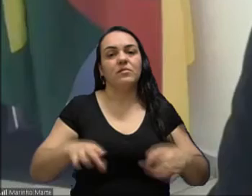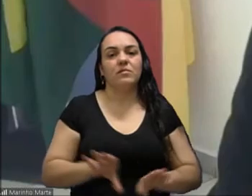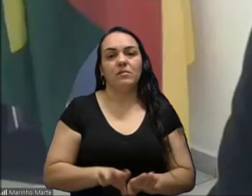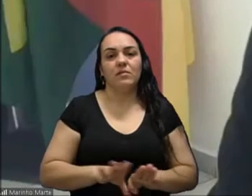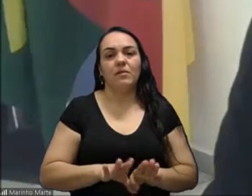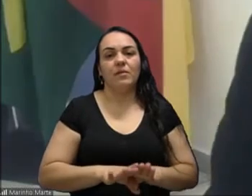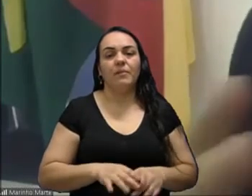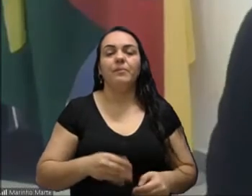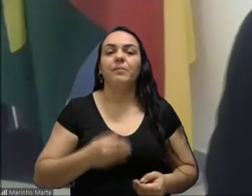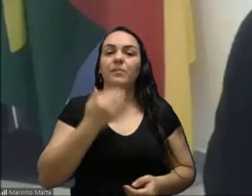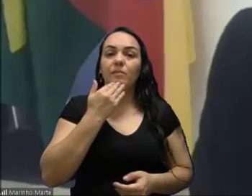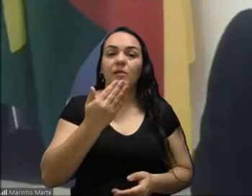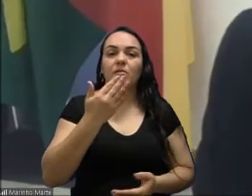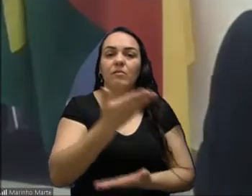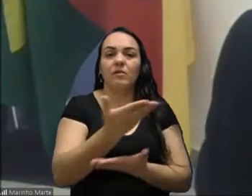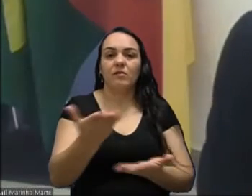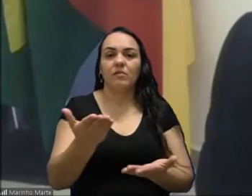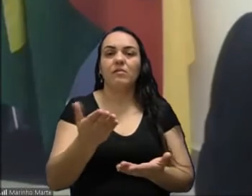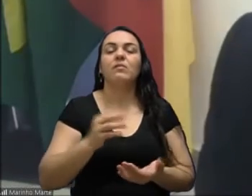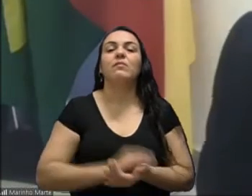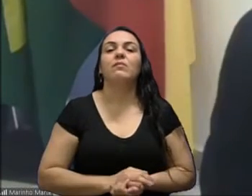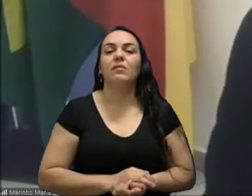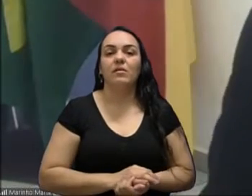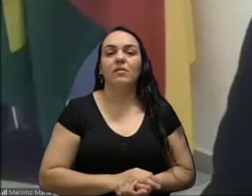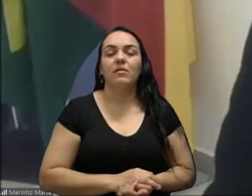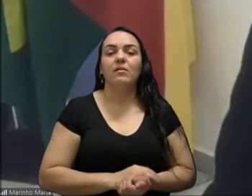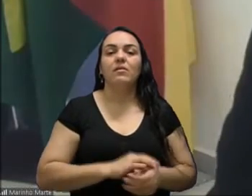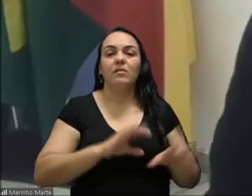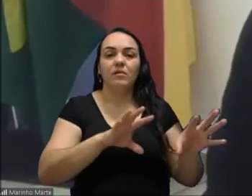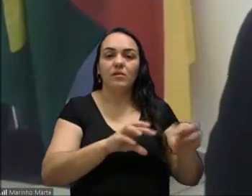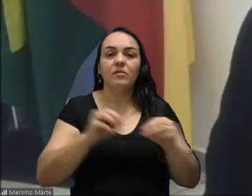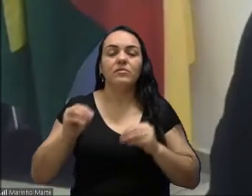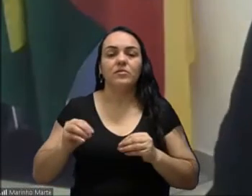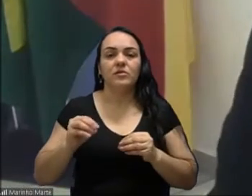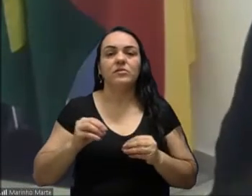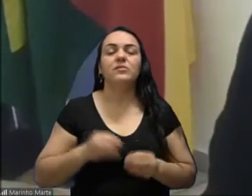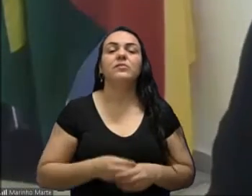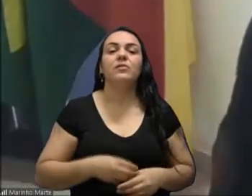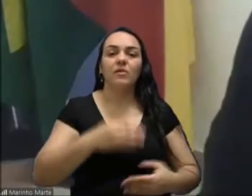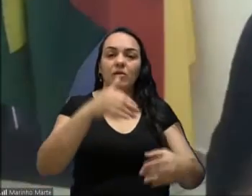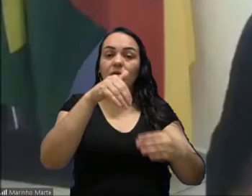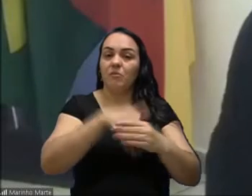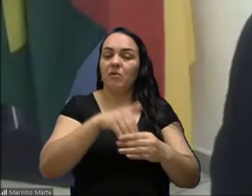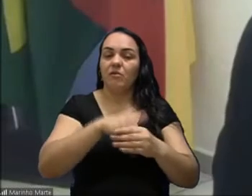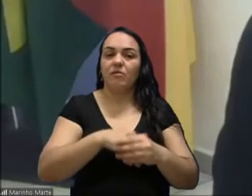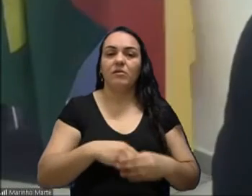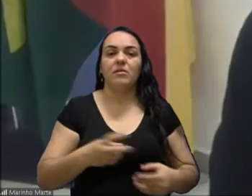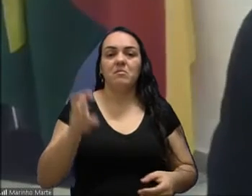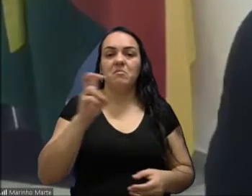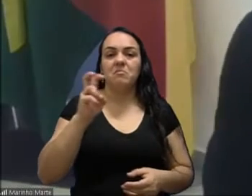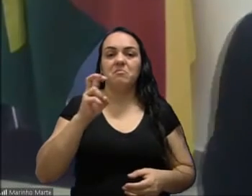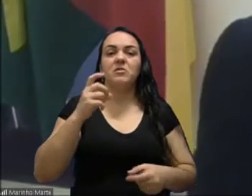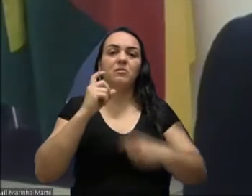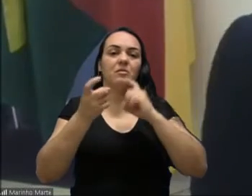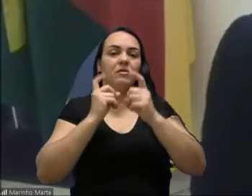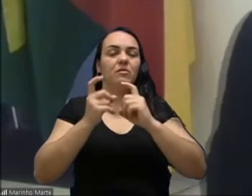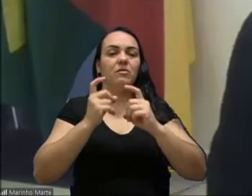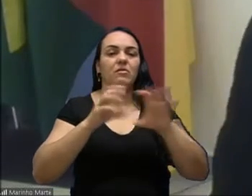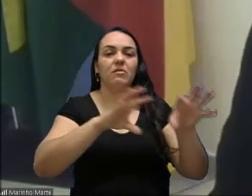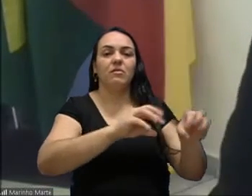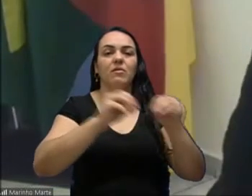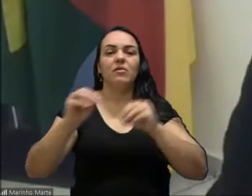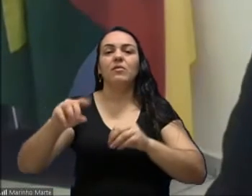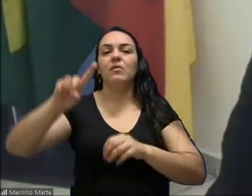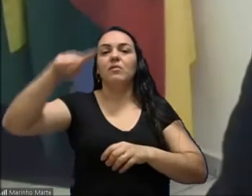eu requeiro a sua excelência ao presidente Dini que coloquem em discussão por quatro ou cinco sessões a retirada desse